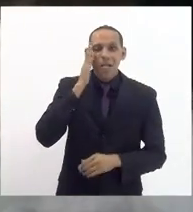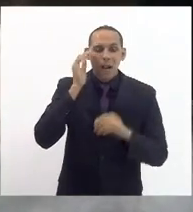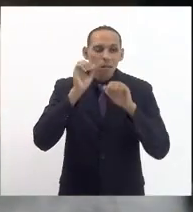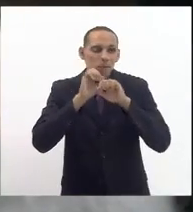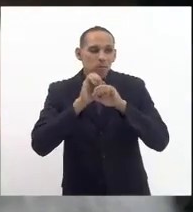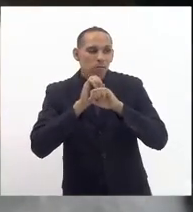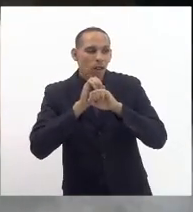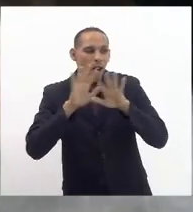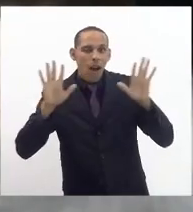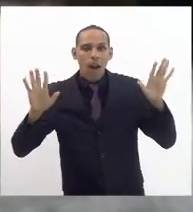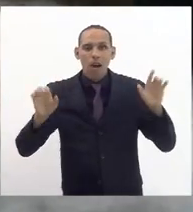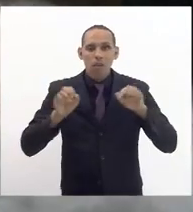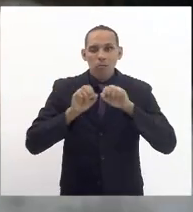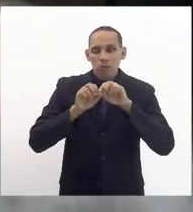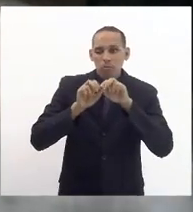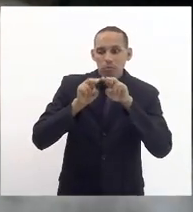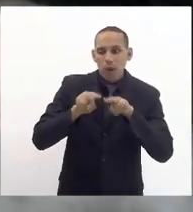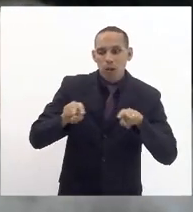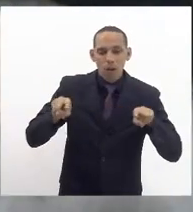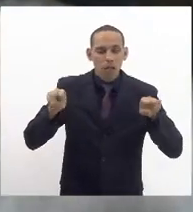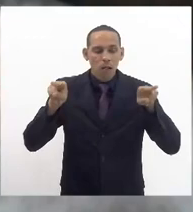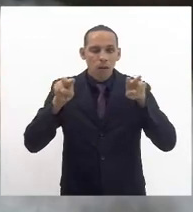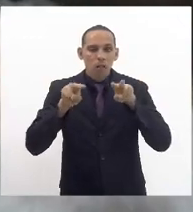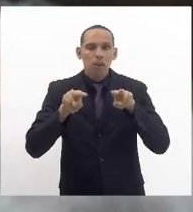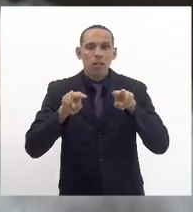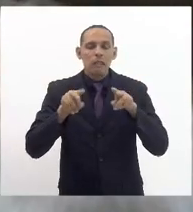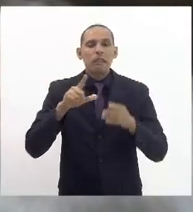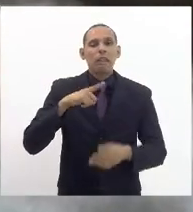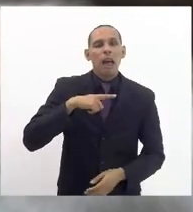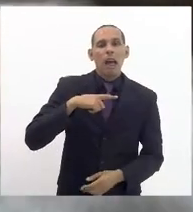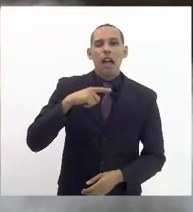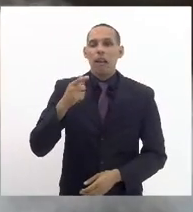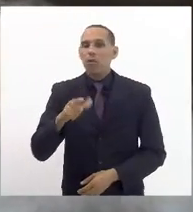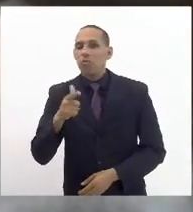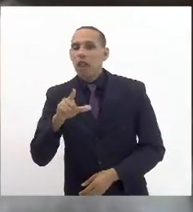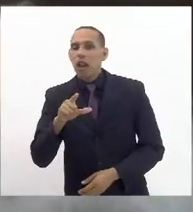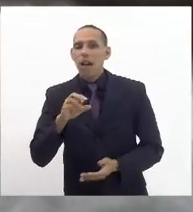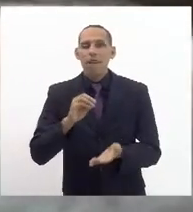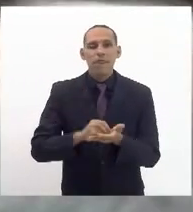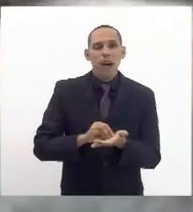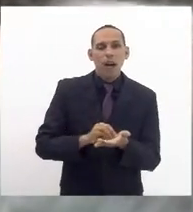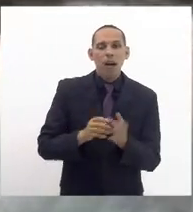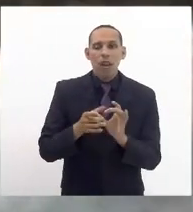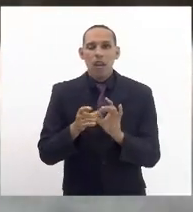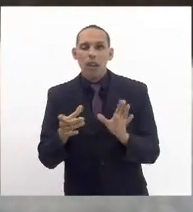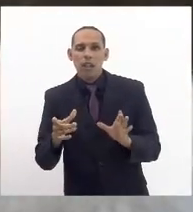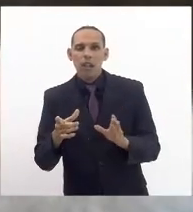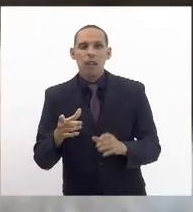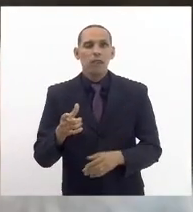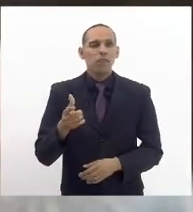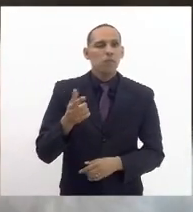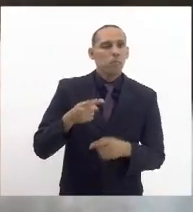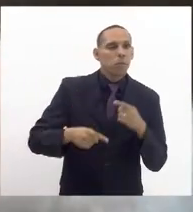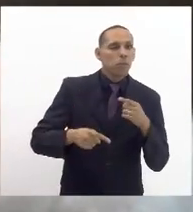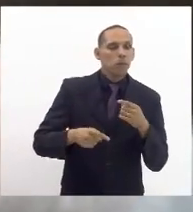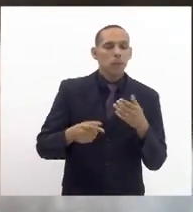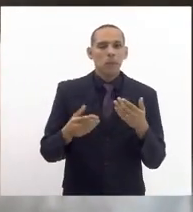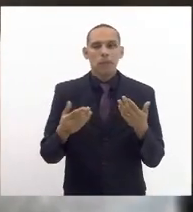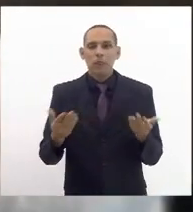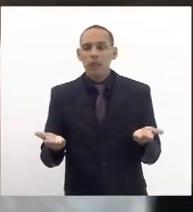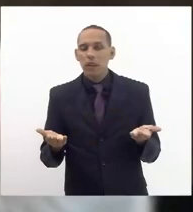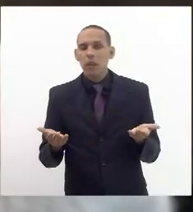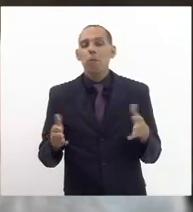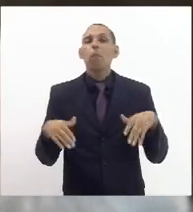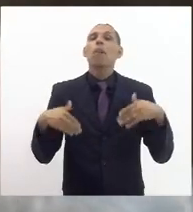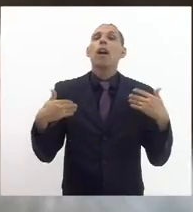do que realmente tem, do que não tem, do que está disponível, do que não está disponível e de quando